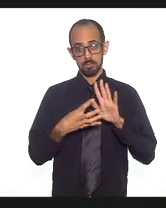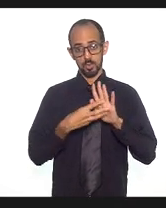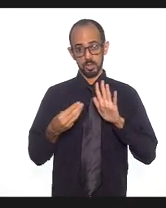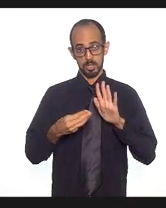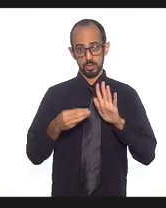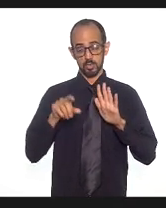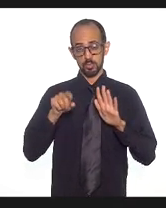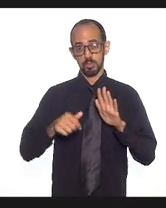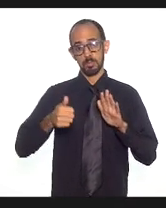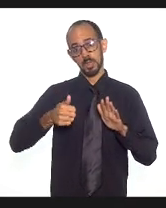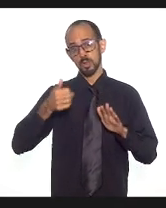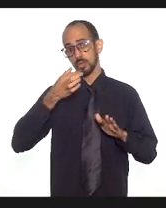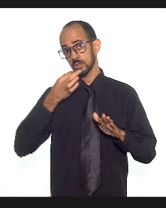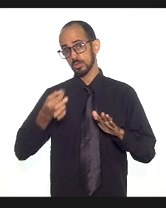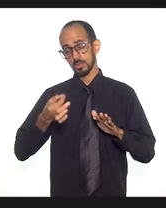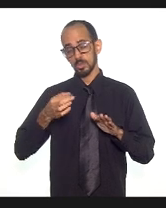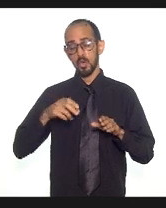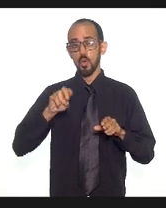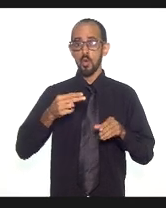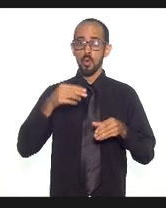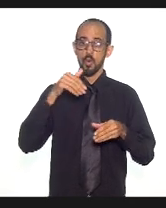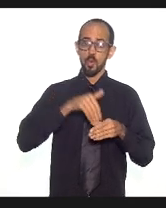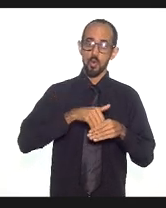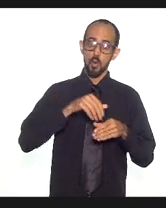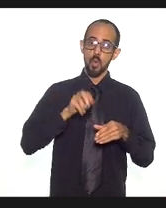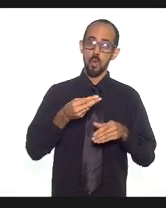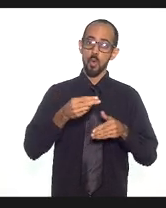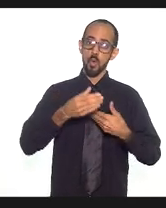indicação, uma eleição e um concurso.